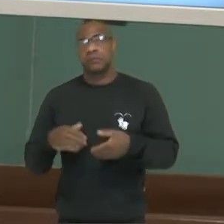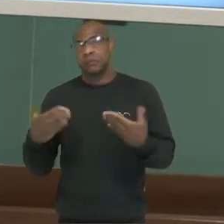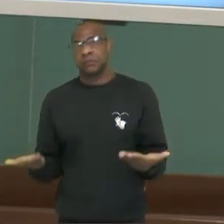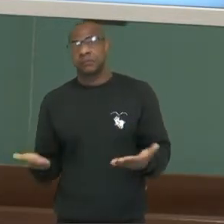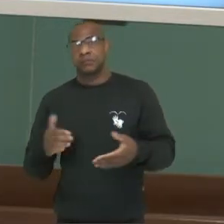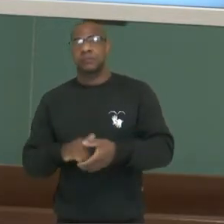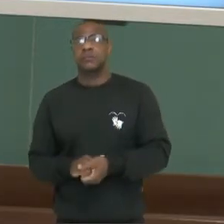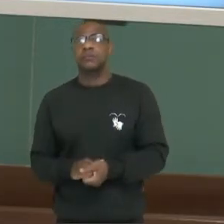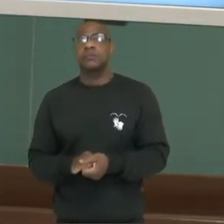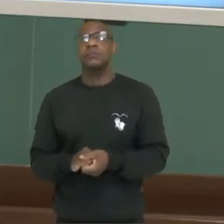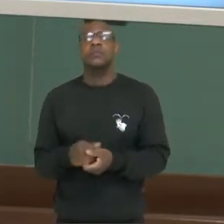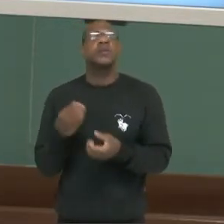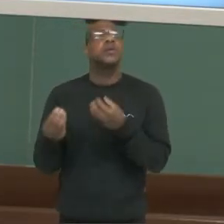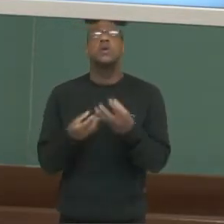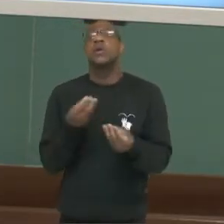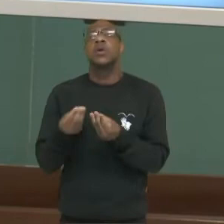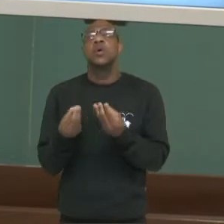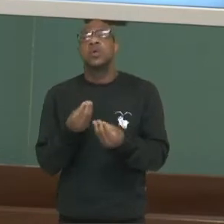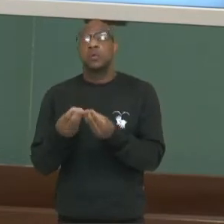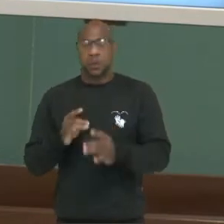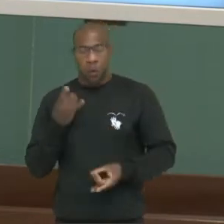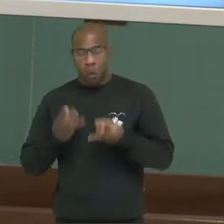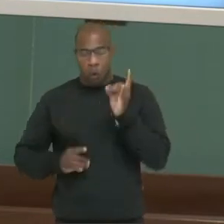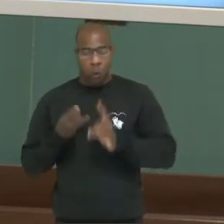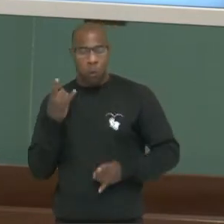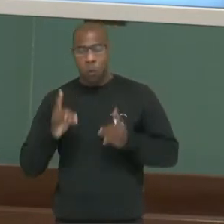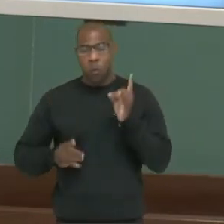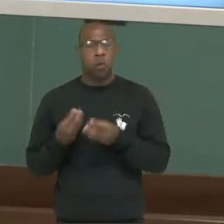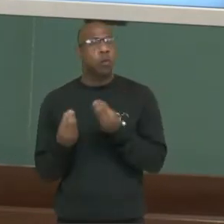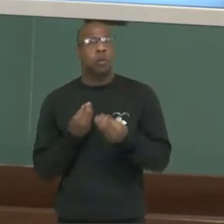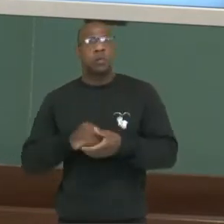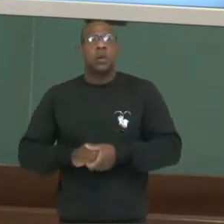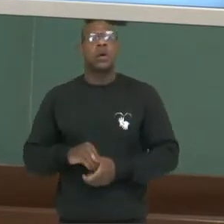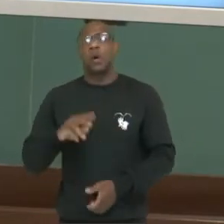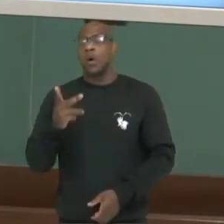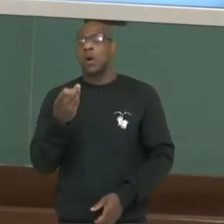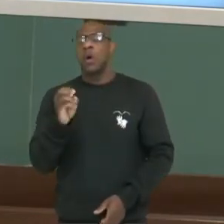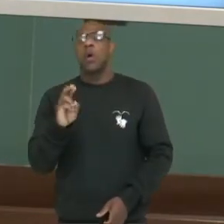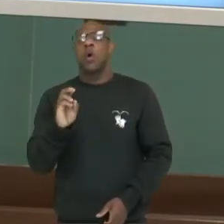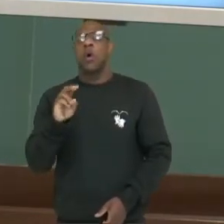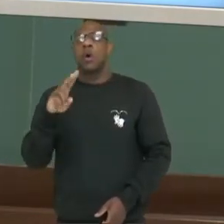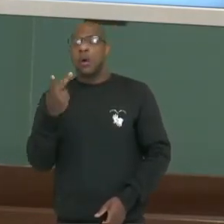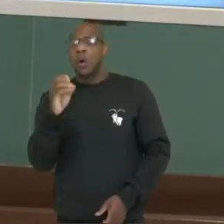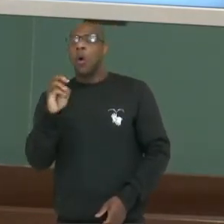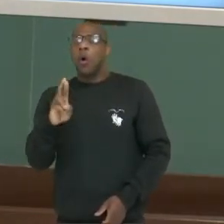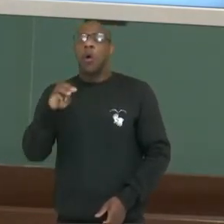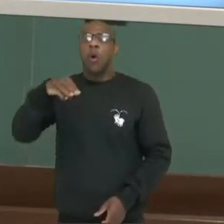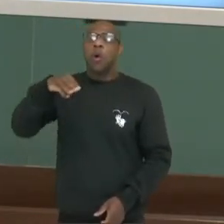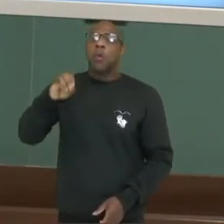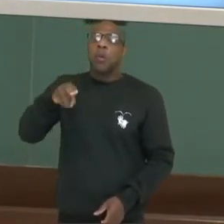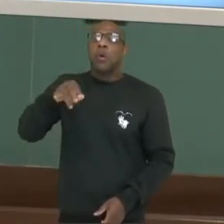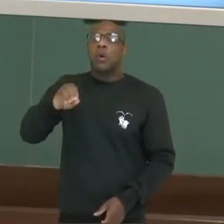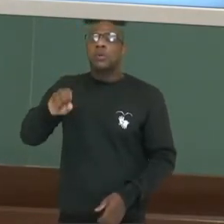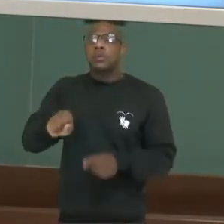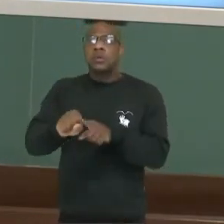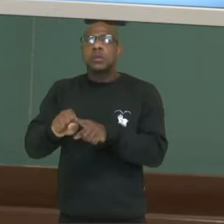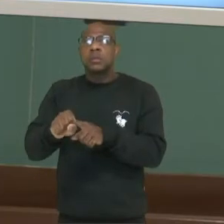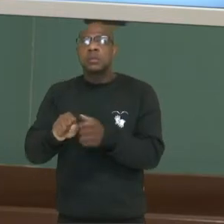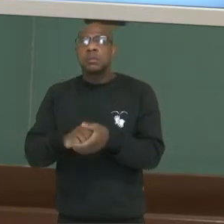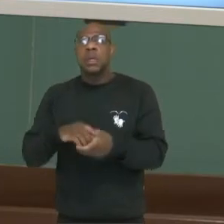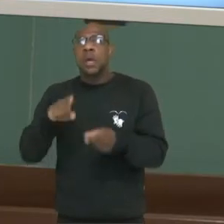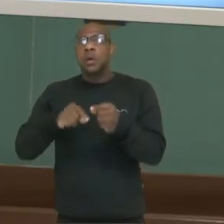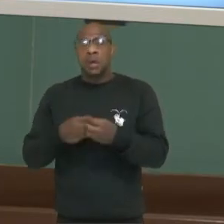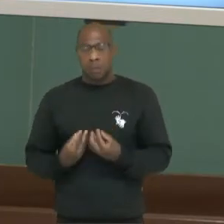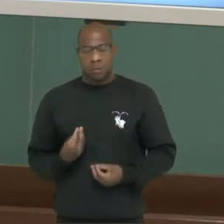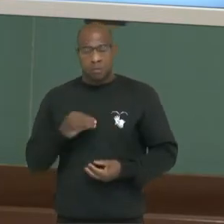Bom, como que ocorre a produção dos hormônios? Primeiro vamos falar o que são hormônios. Hormônios são substâncias sinalizadoras. Quando